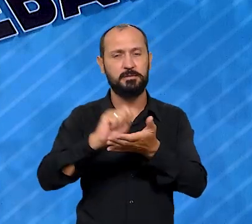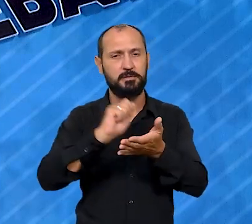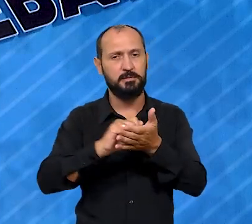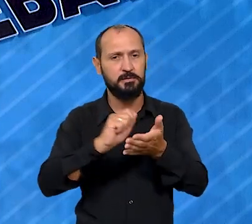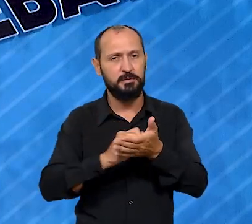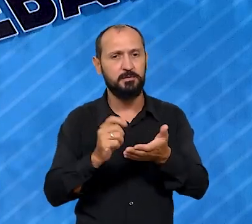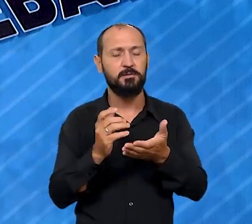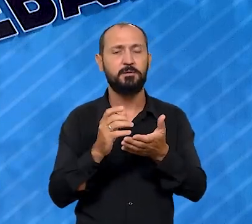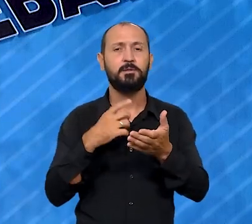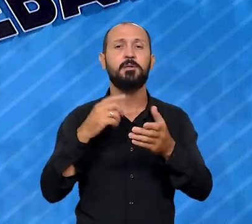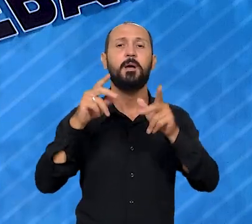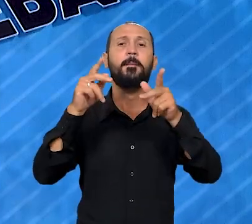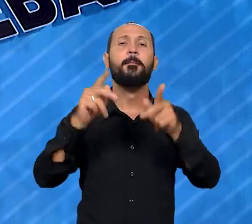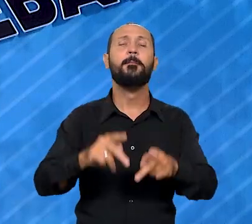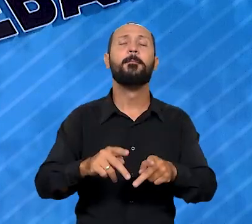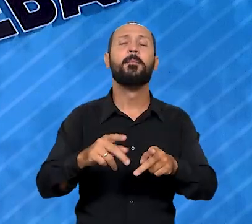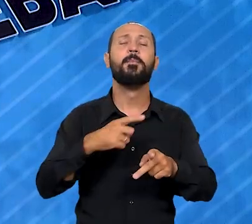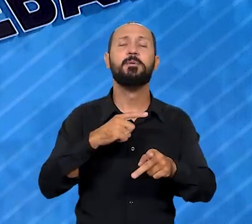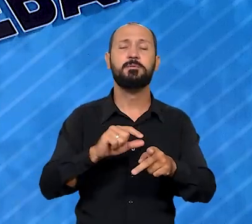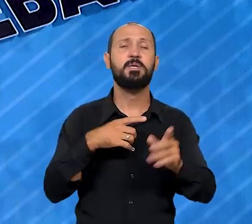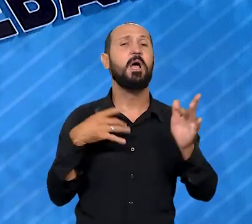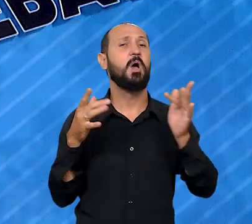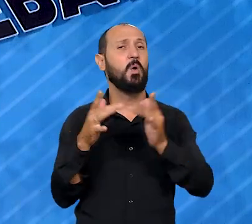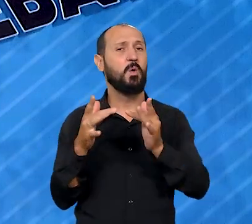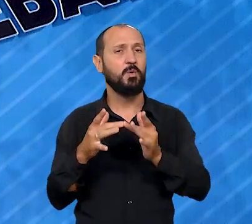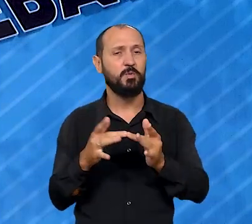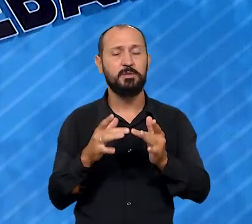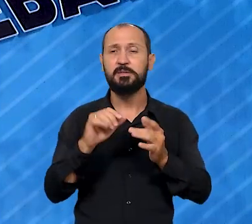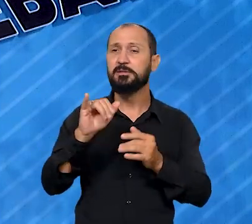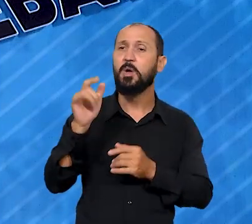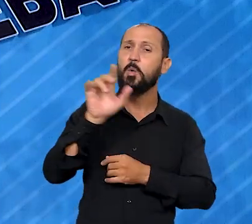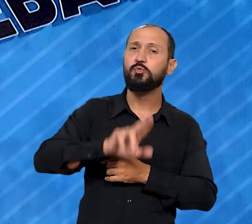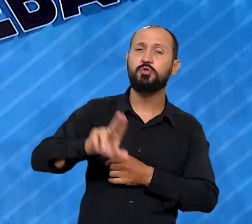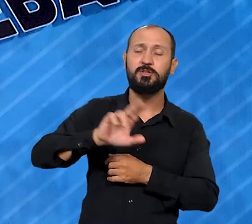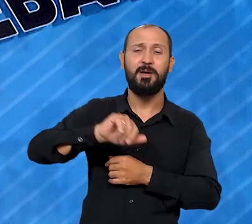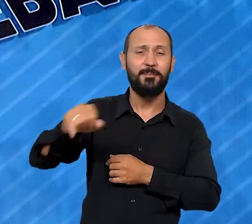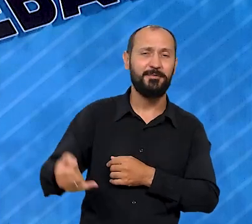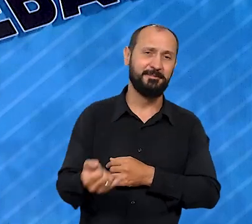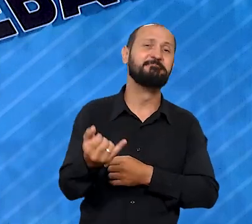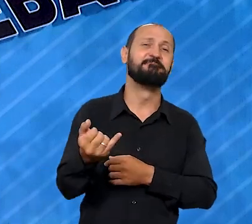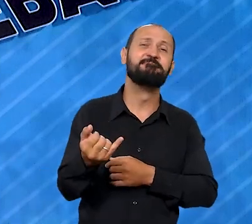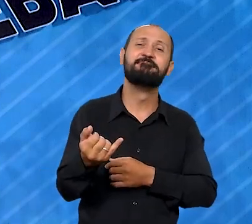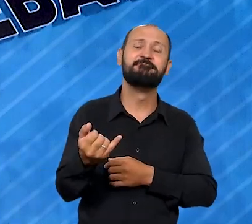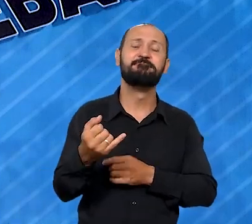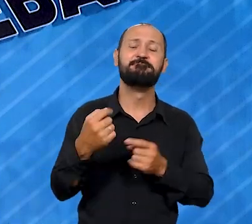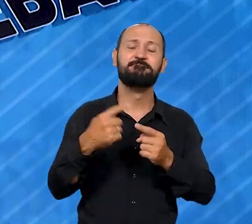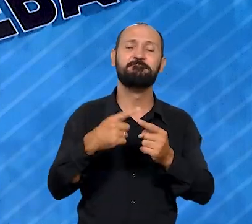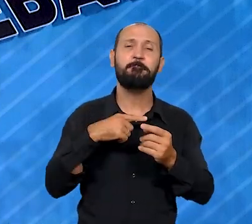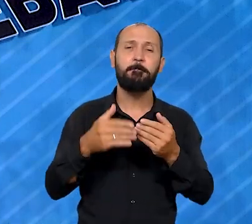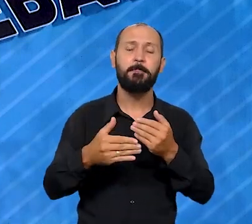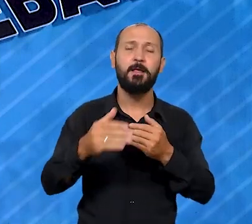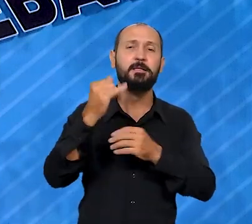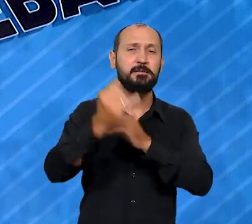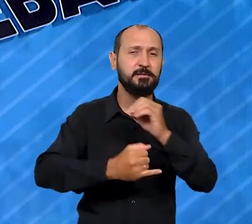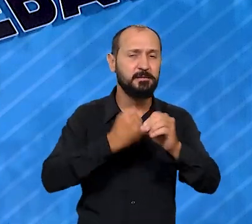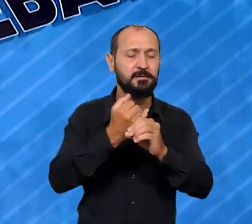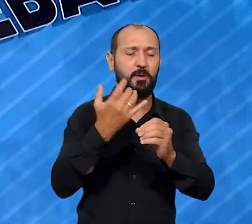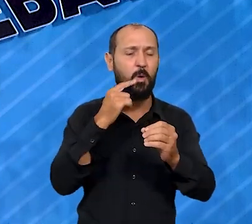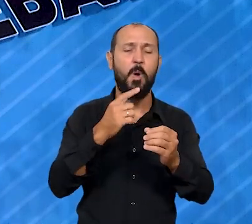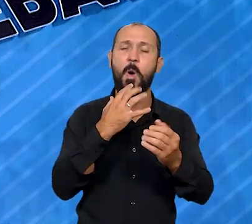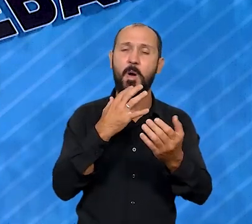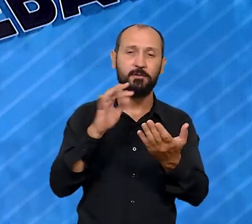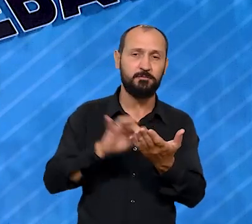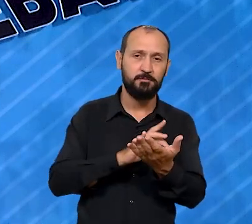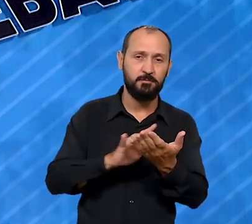orientação, posts escritos também, para que a população possa ter acesso e se valer daquilo, porque, como eu disse, a gente tem hoje